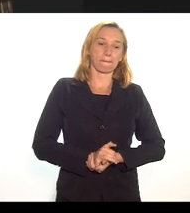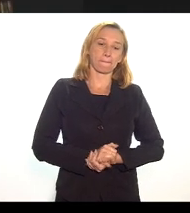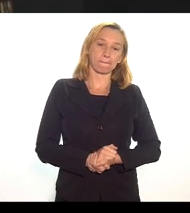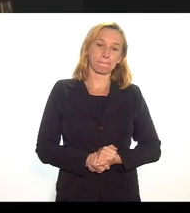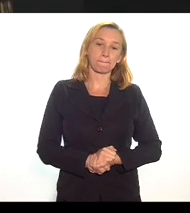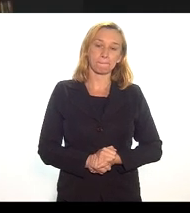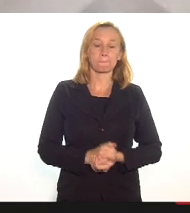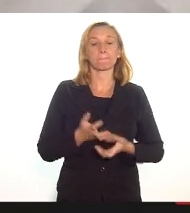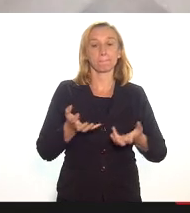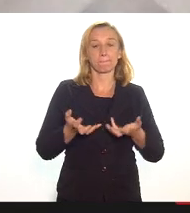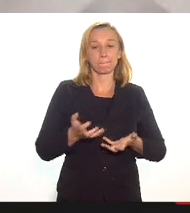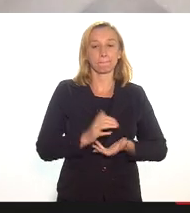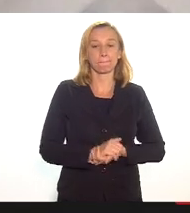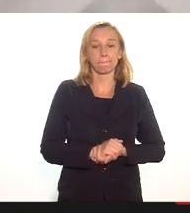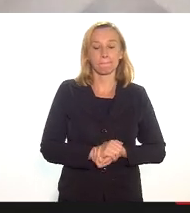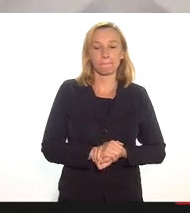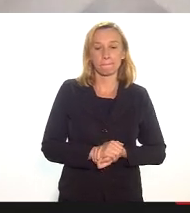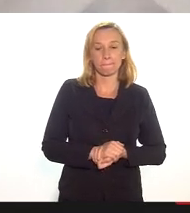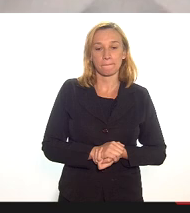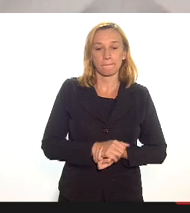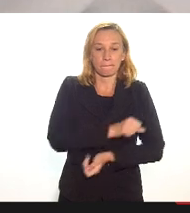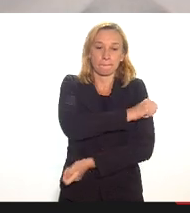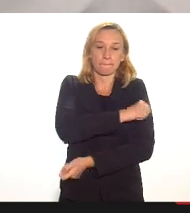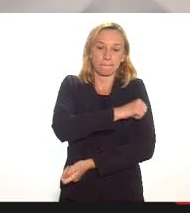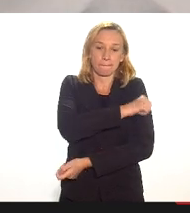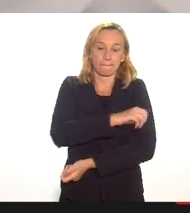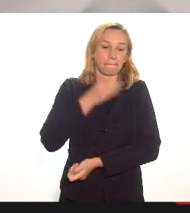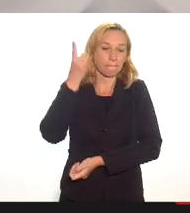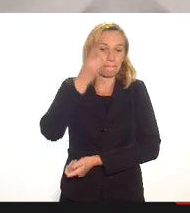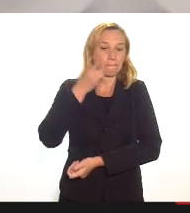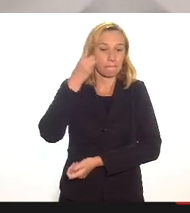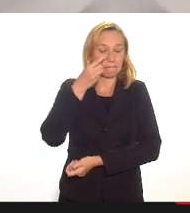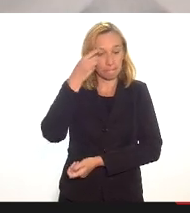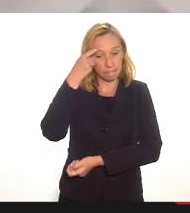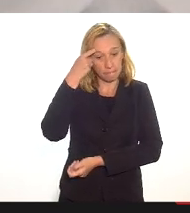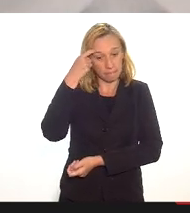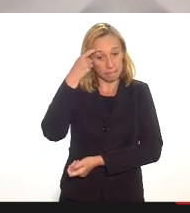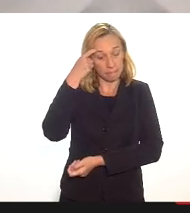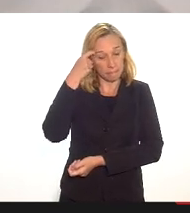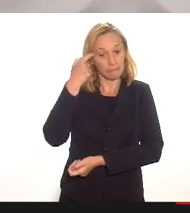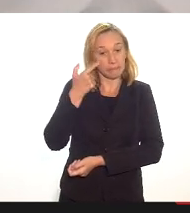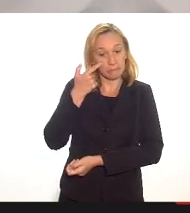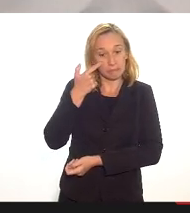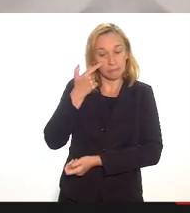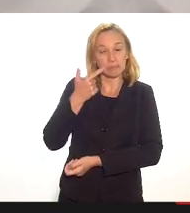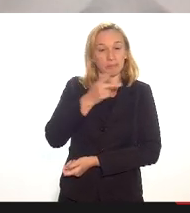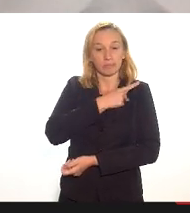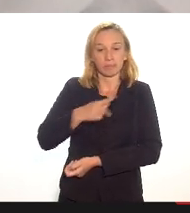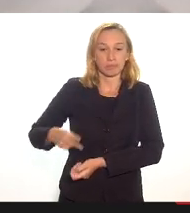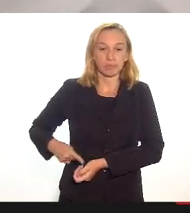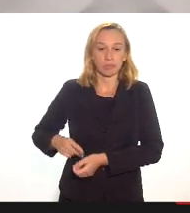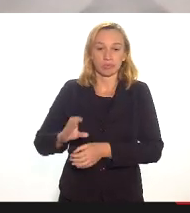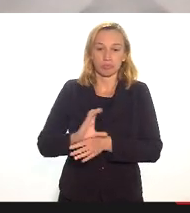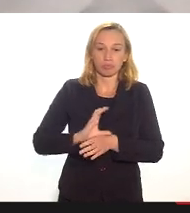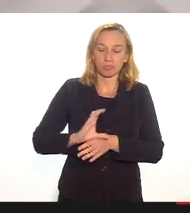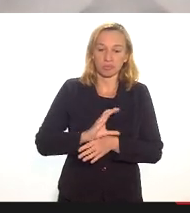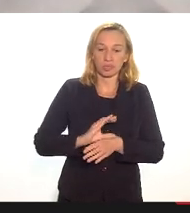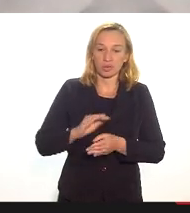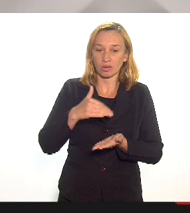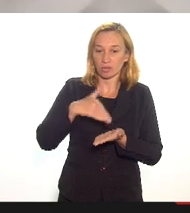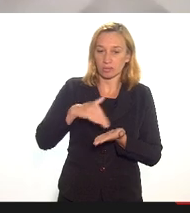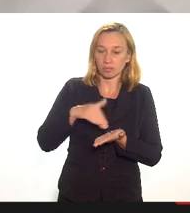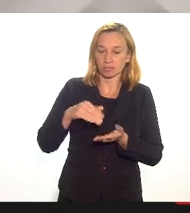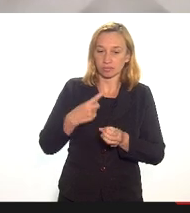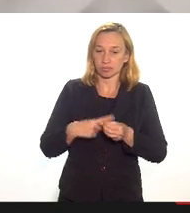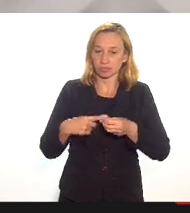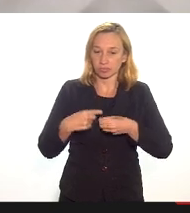Eu queria, então, deputada enfermeira Rejane, pedir, porque eu estou vendo aqui o presidente do Conselho de Secretários